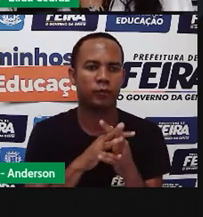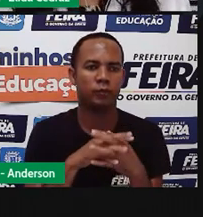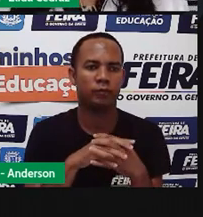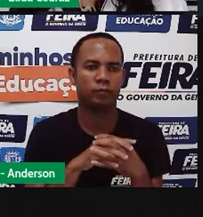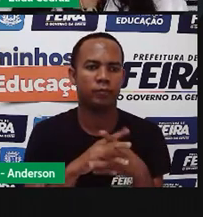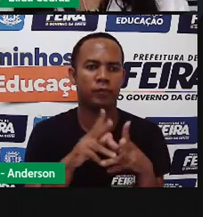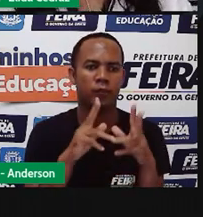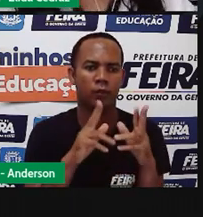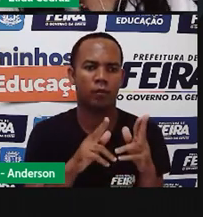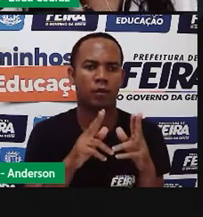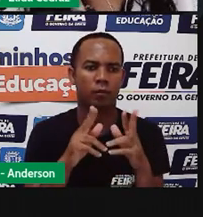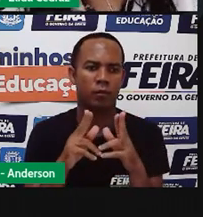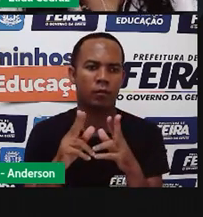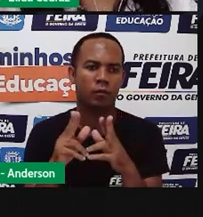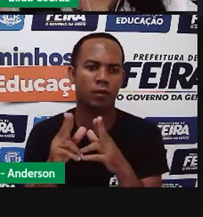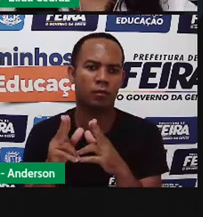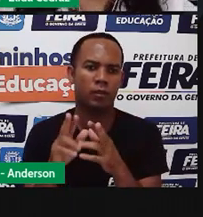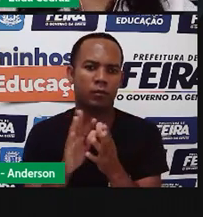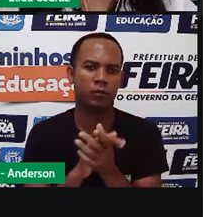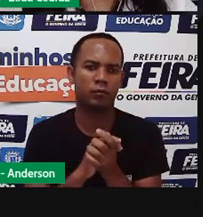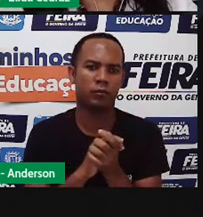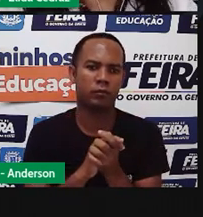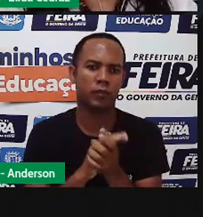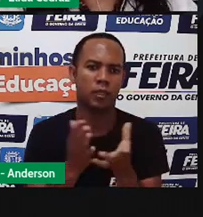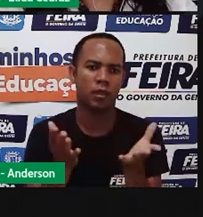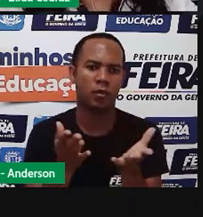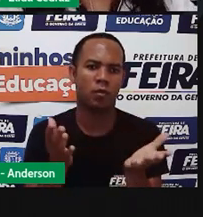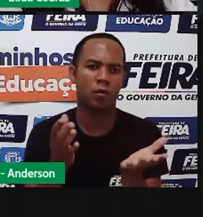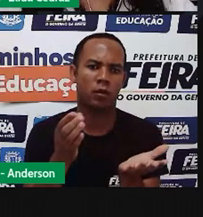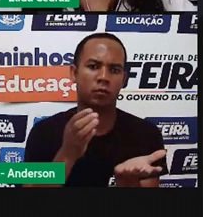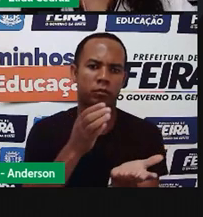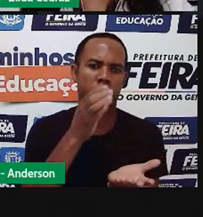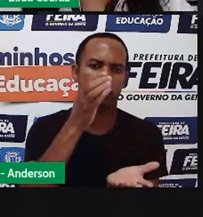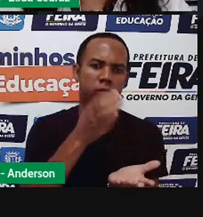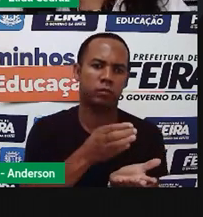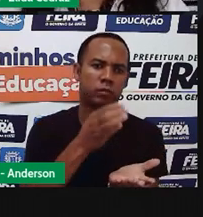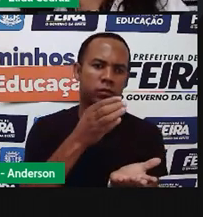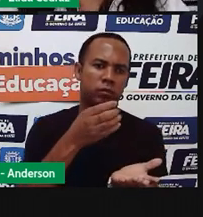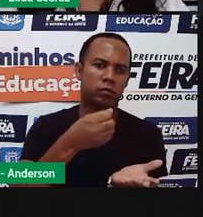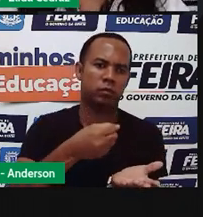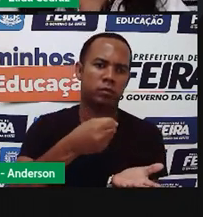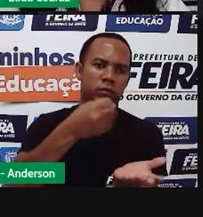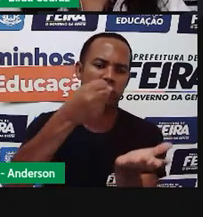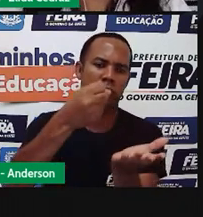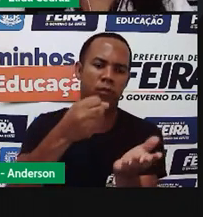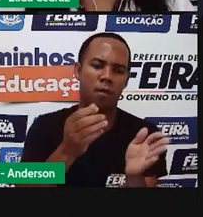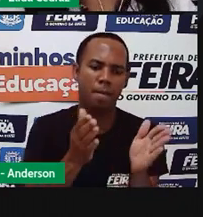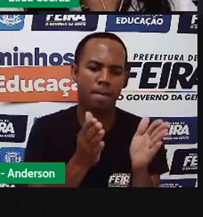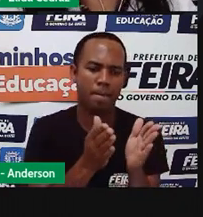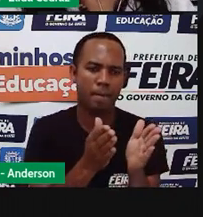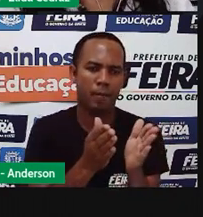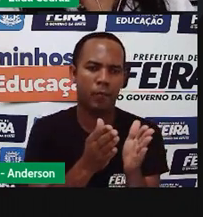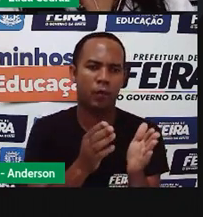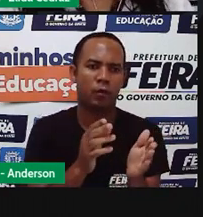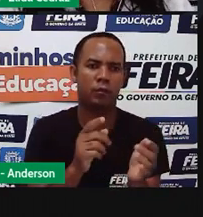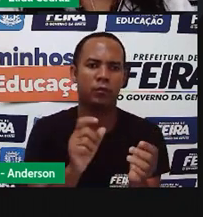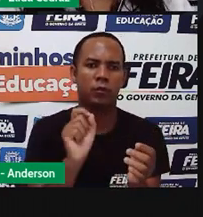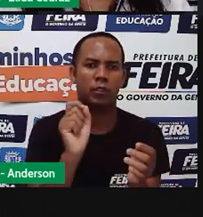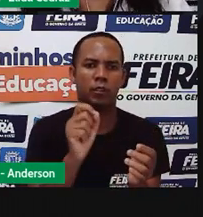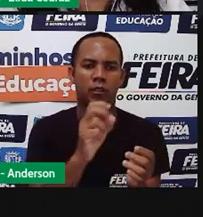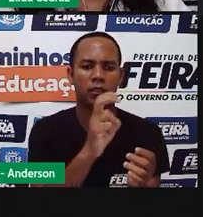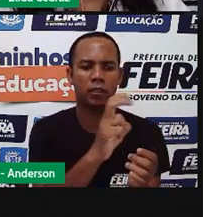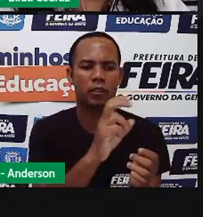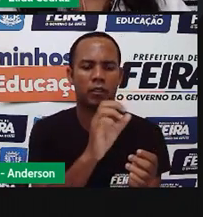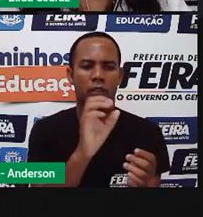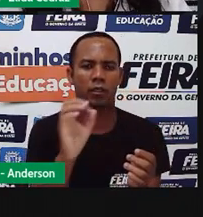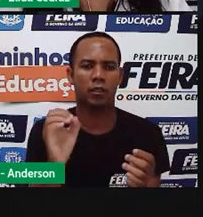A mesma coisa, só que agora a jarra é bem menor. A jarra possui 500